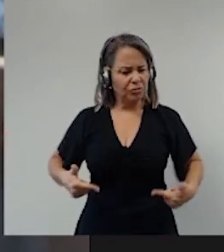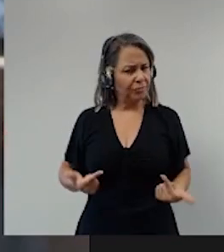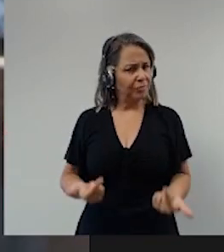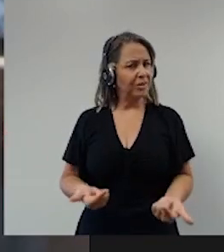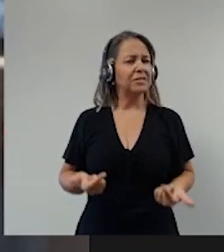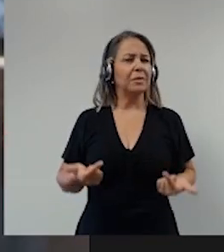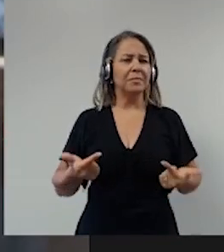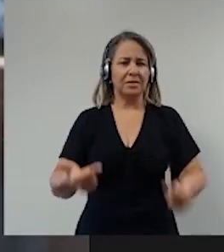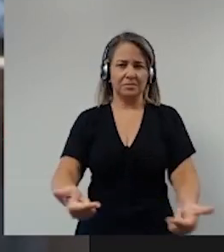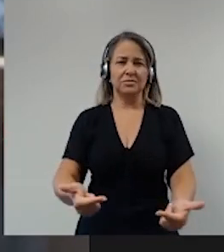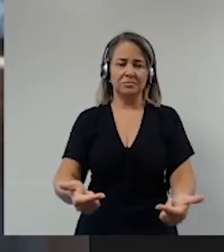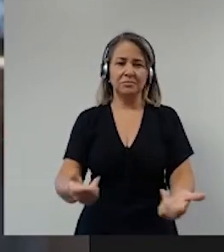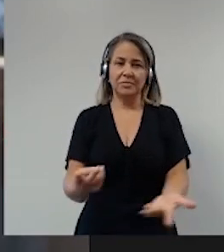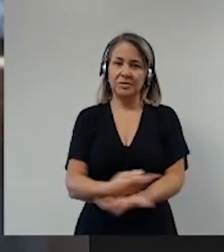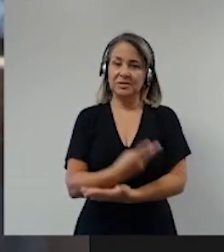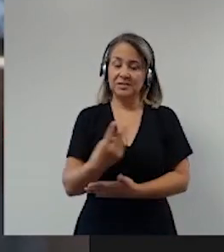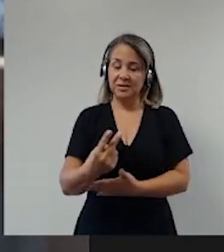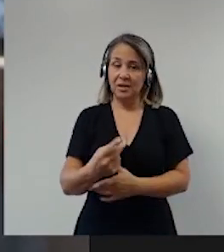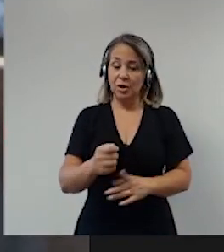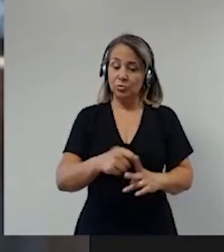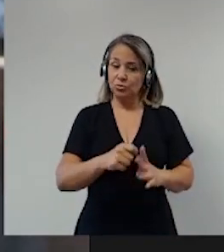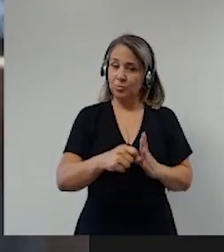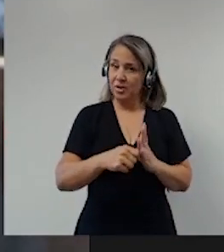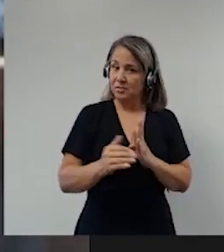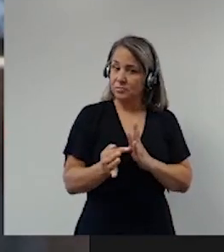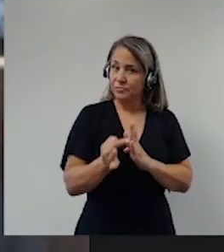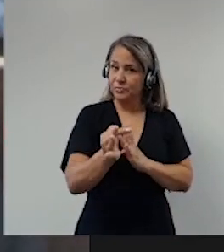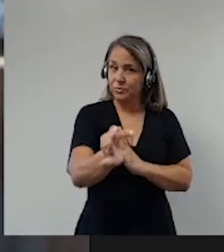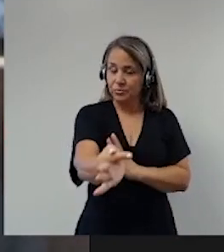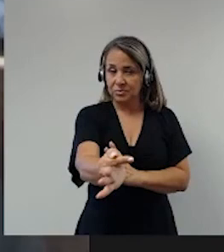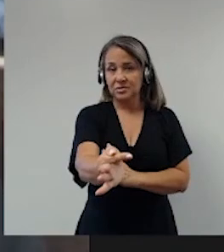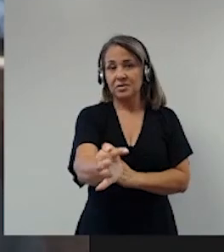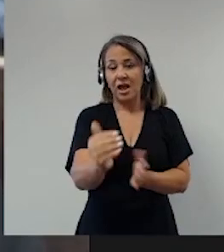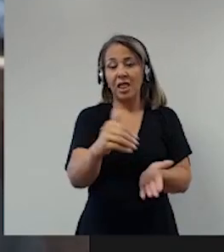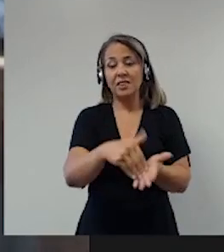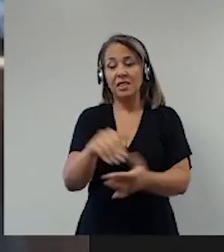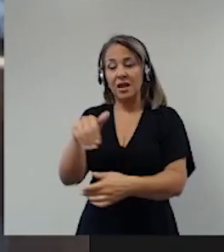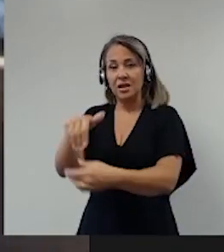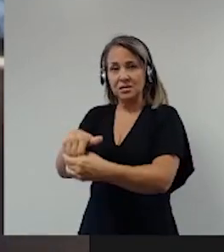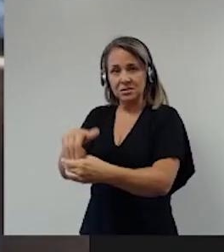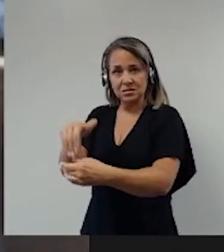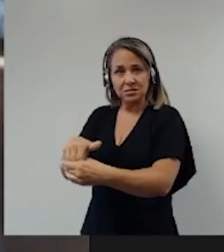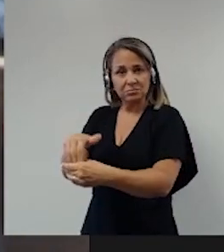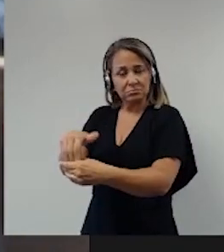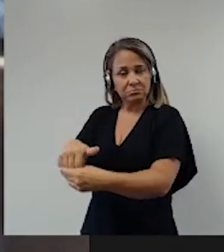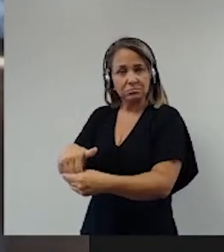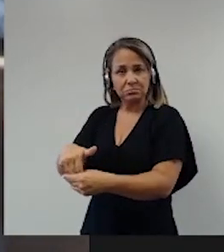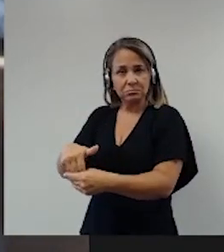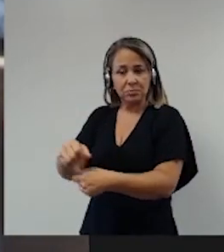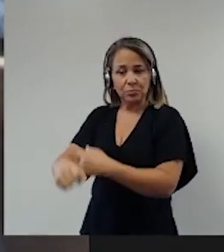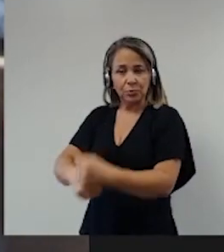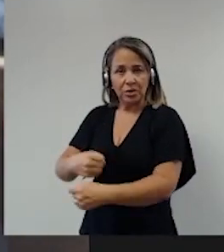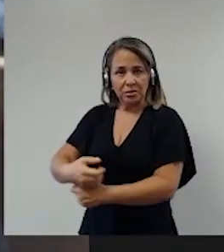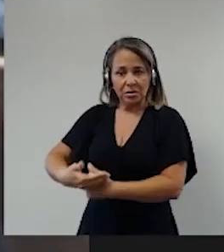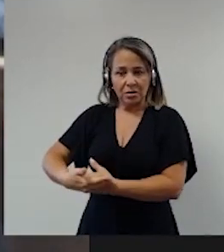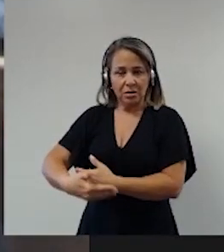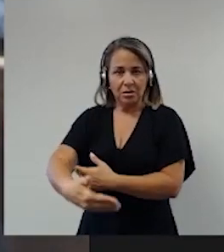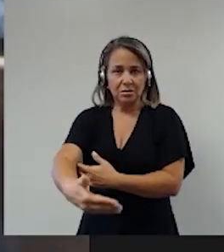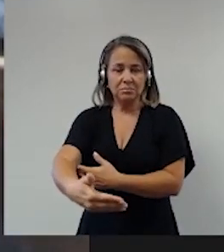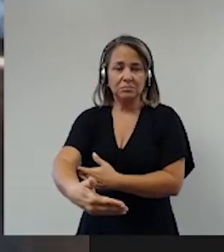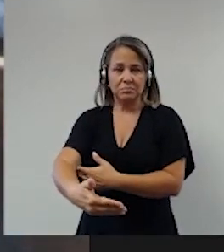enfrentamento a ser feito nesses próximos meses em relação à eleição com